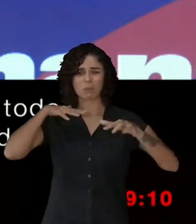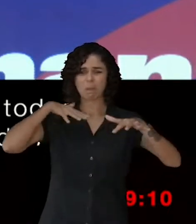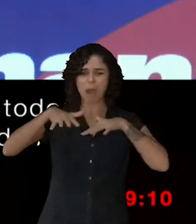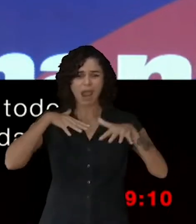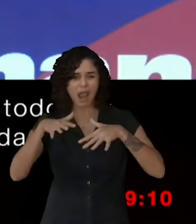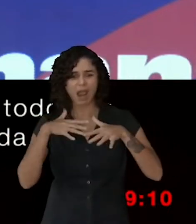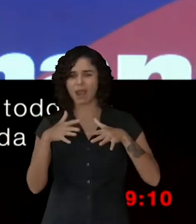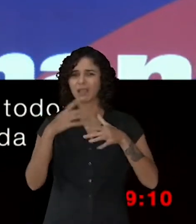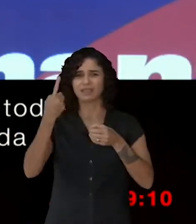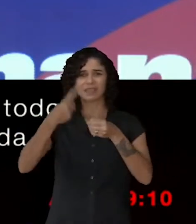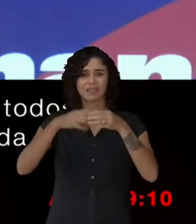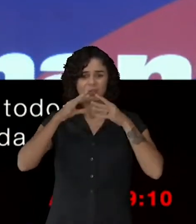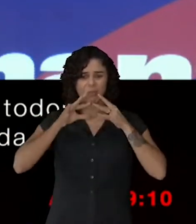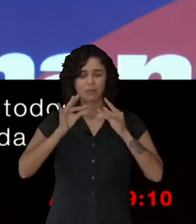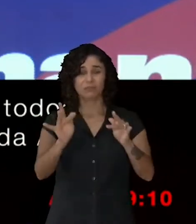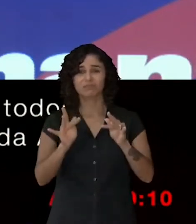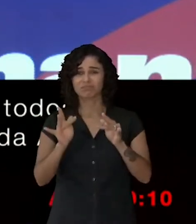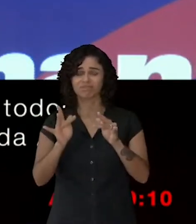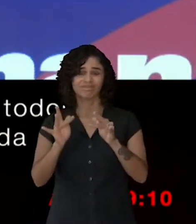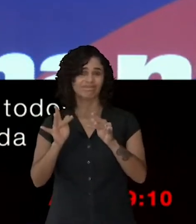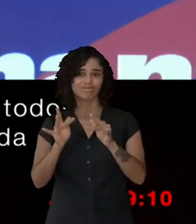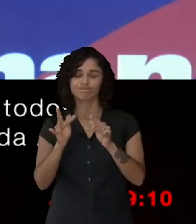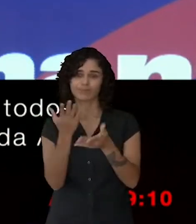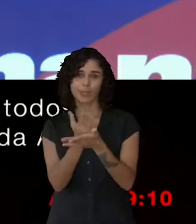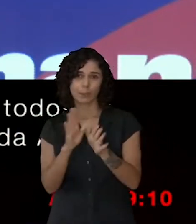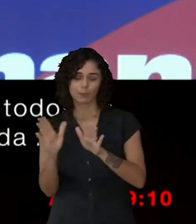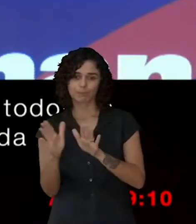várias coisas mais. Mas aqui,